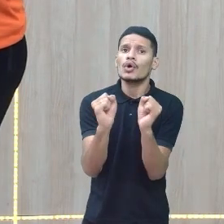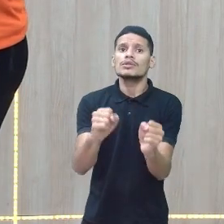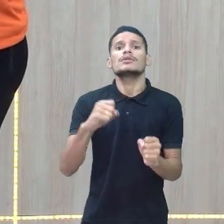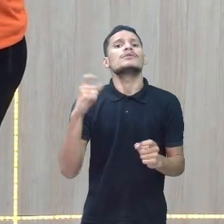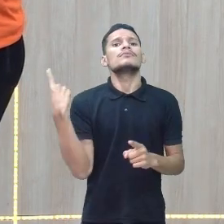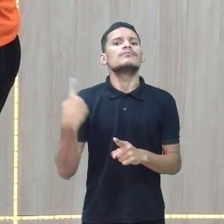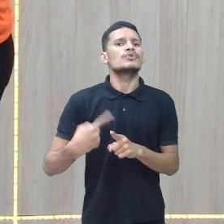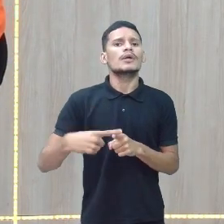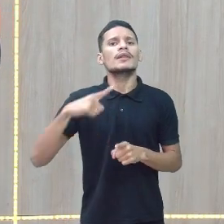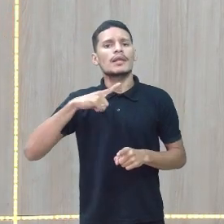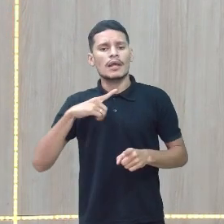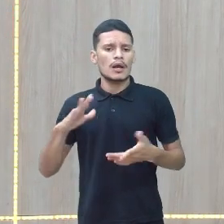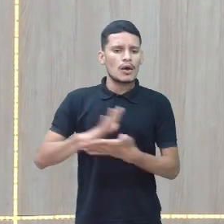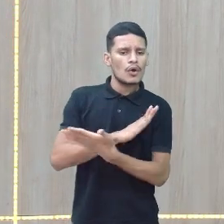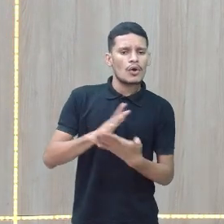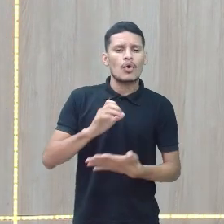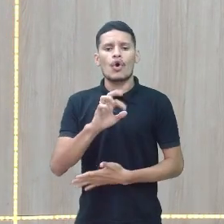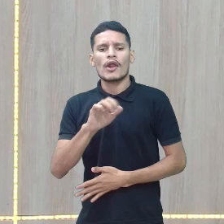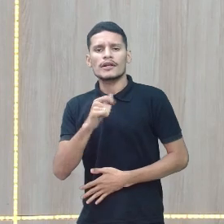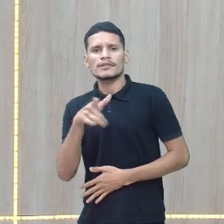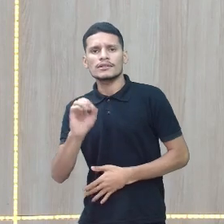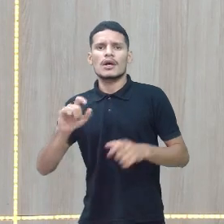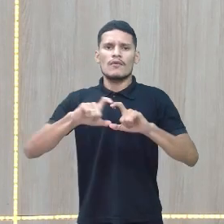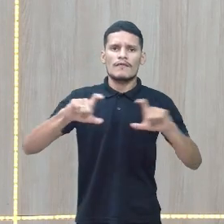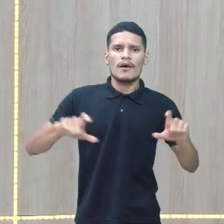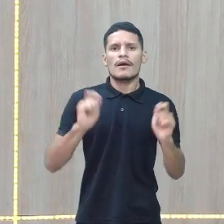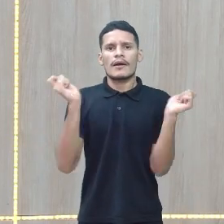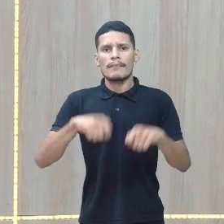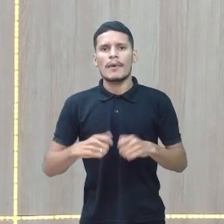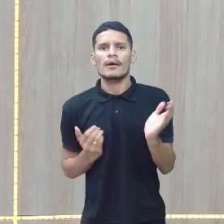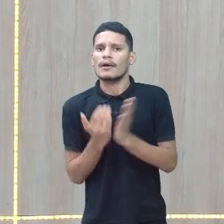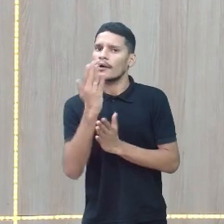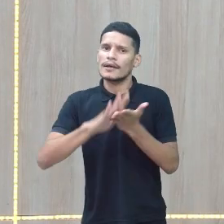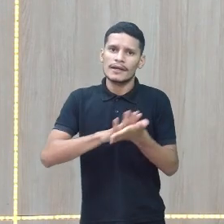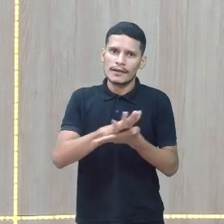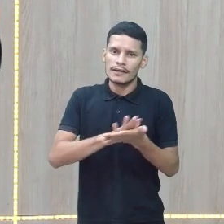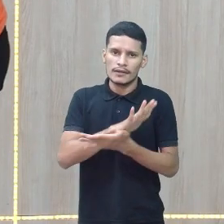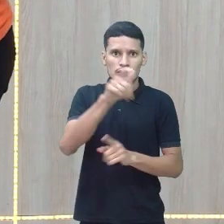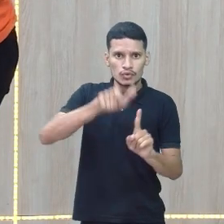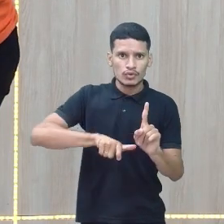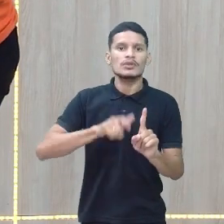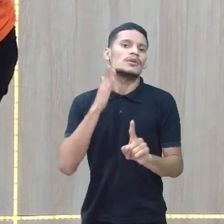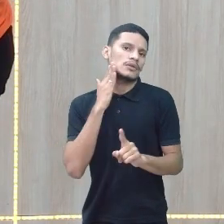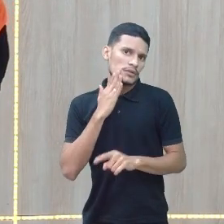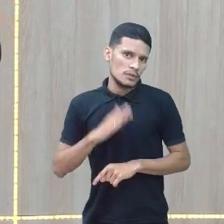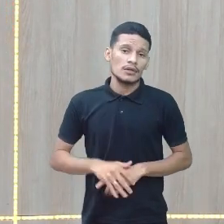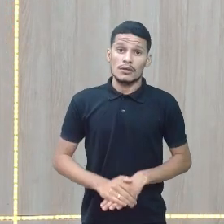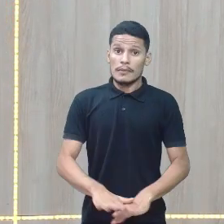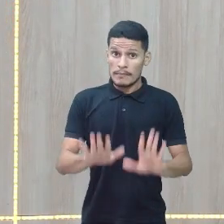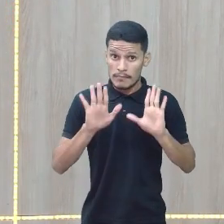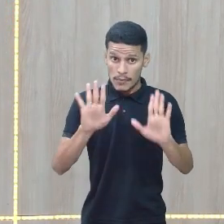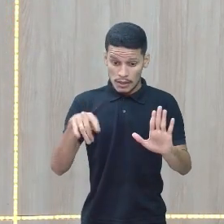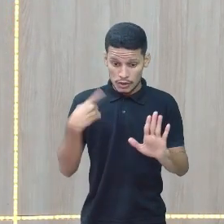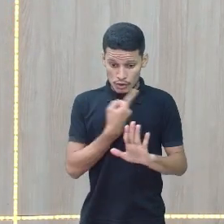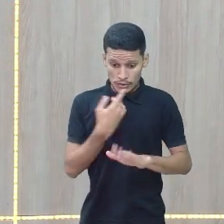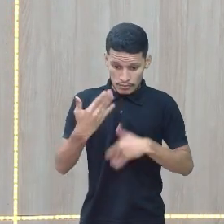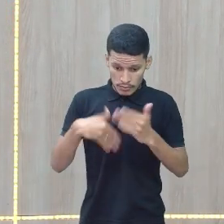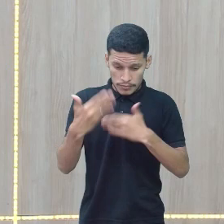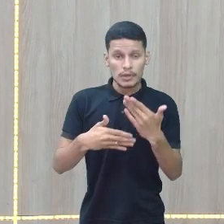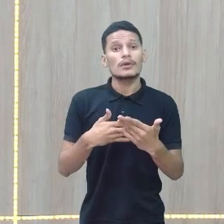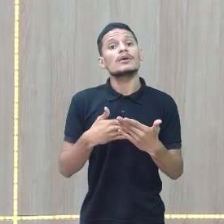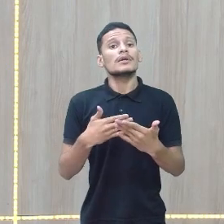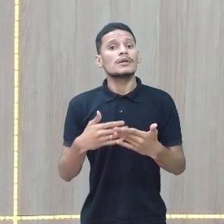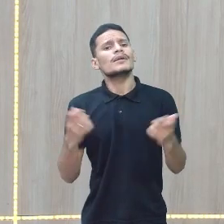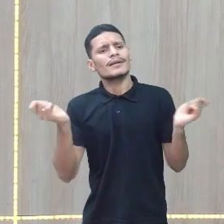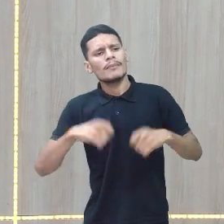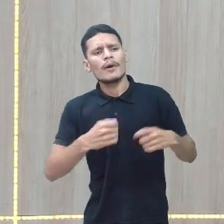constrói orações, frases, sem iniciar com o sujeito, não é? Mas aí nós vamos avançando e